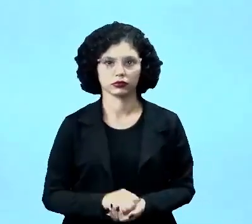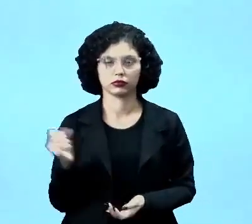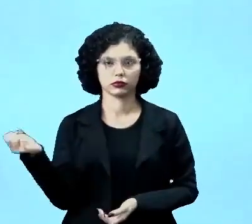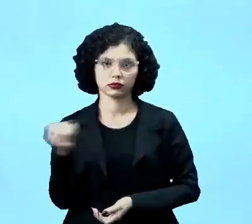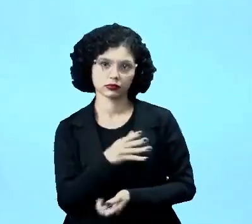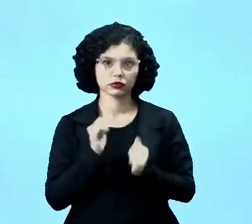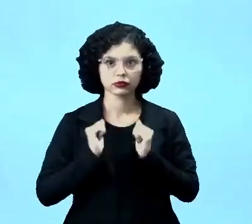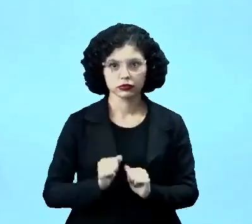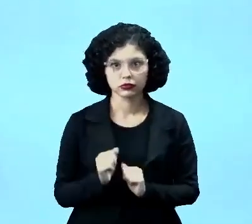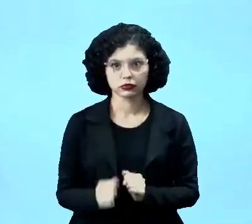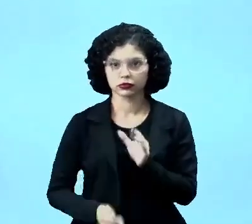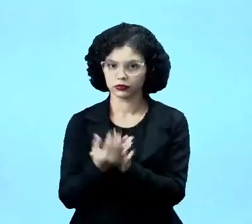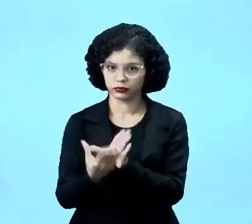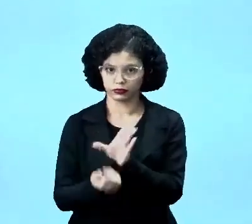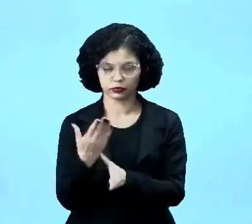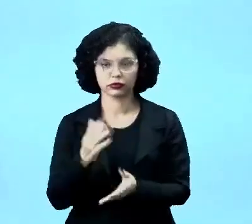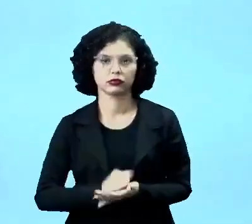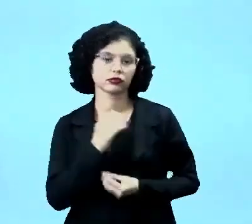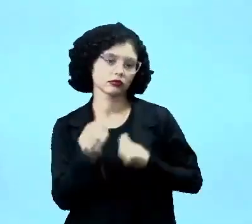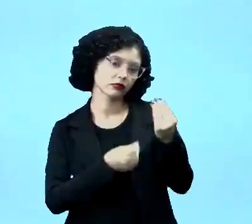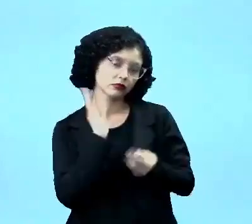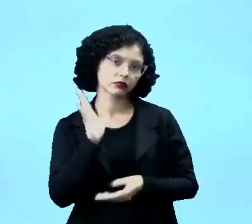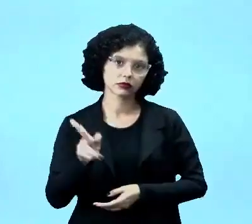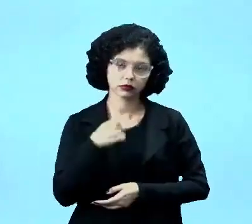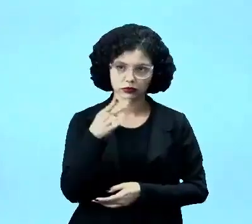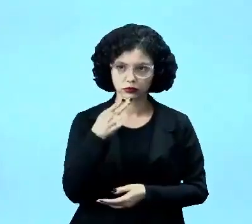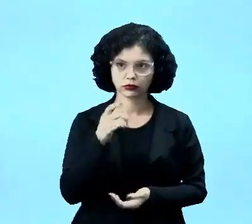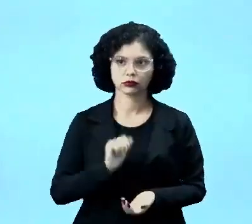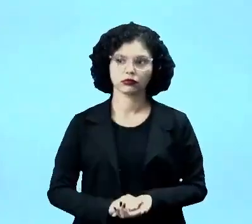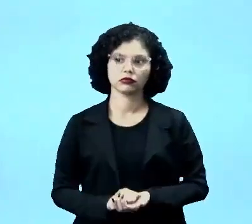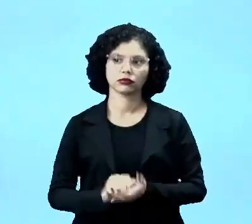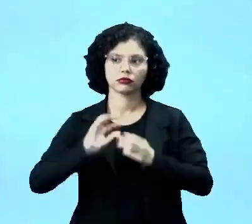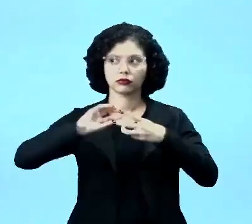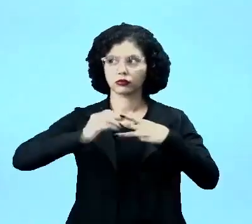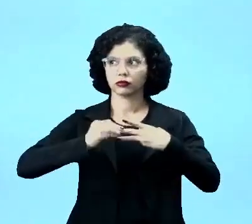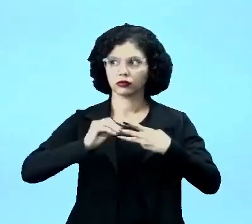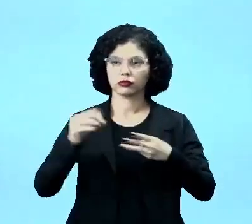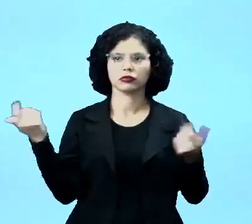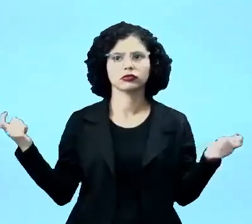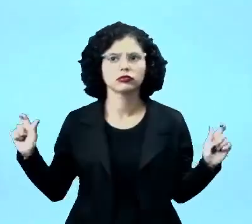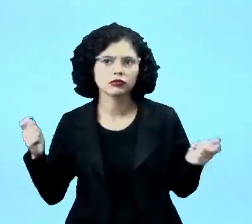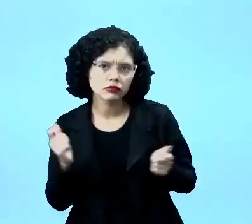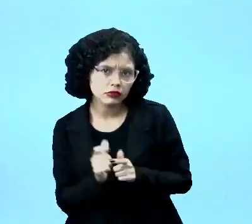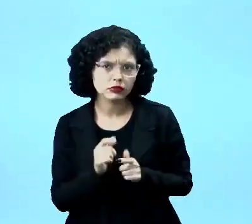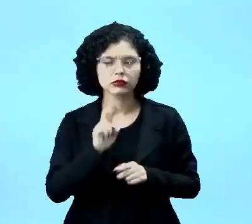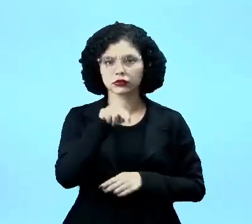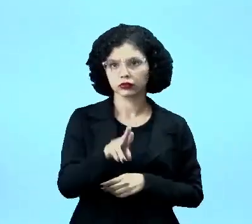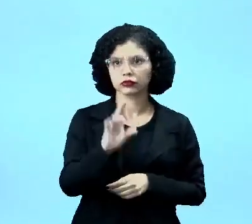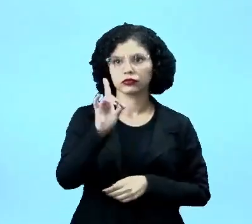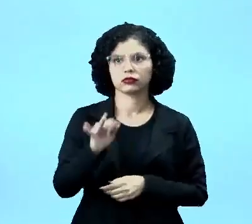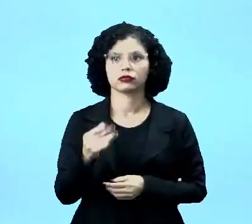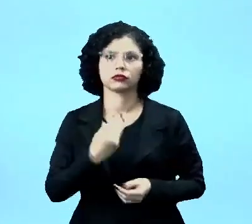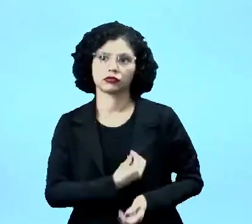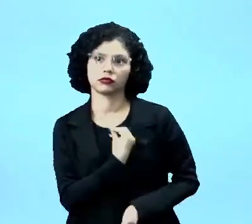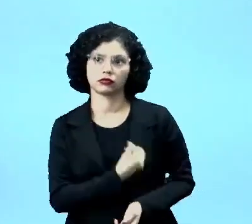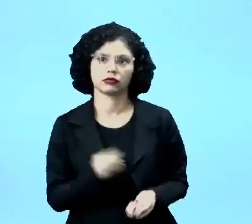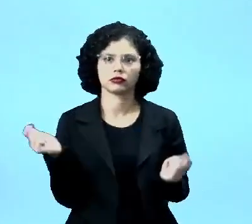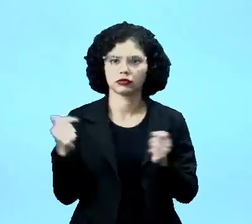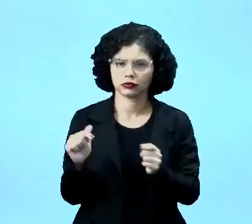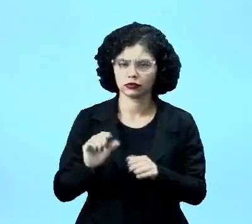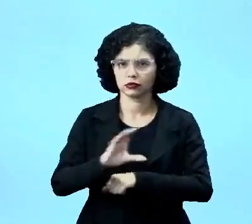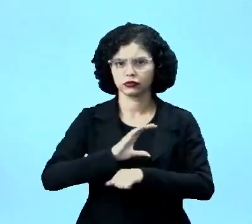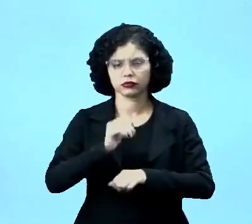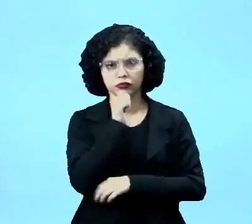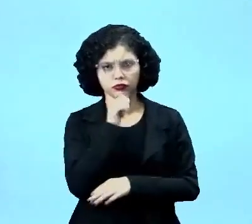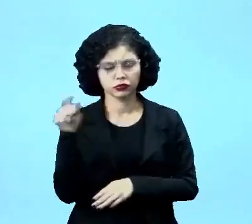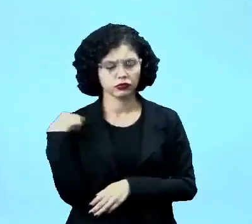que novas possam ser geradas. Como já foi dito para vocês, a célula é a menor unidade da vida. A menor constituição